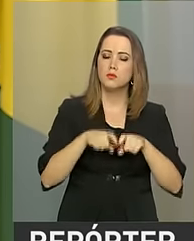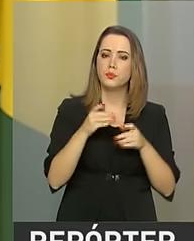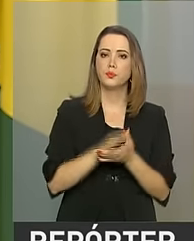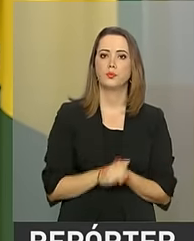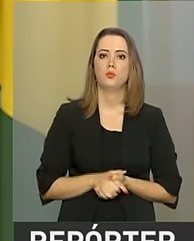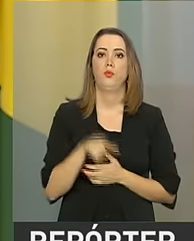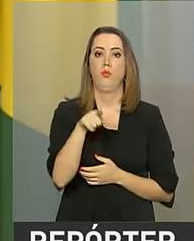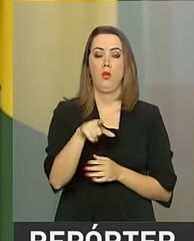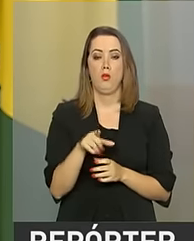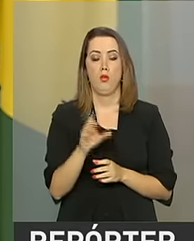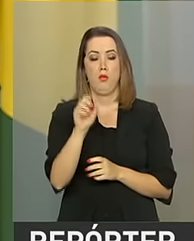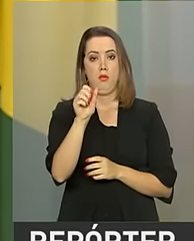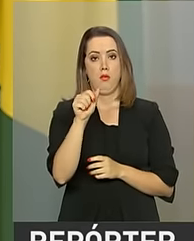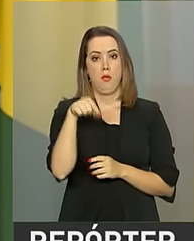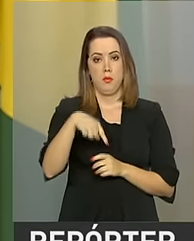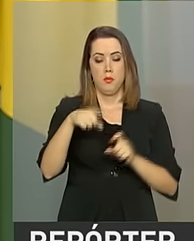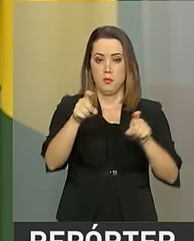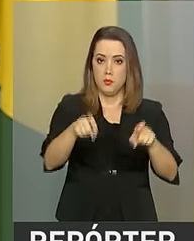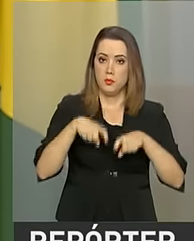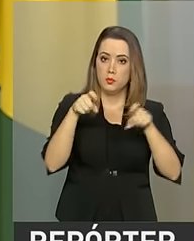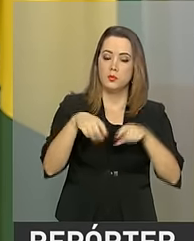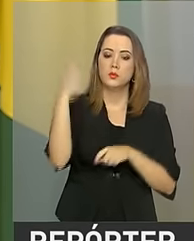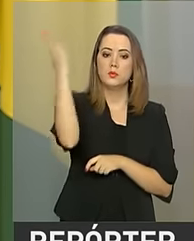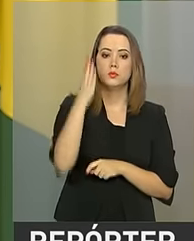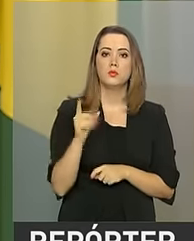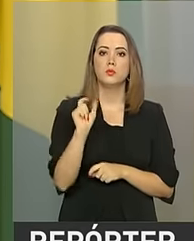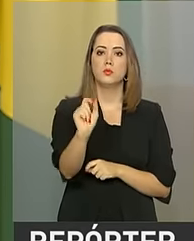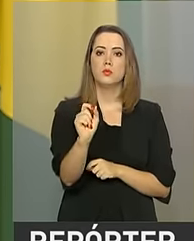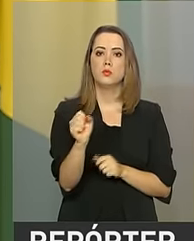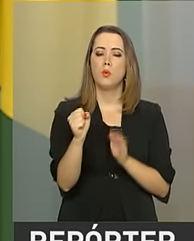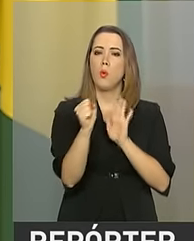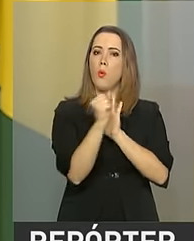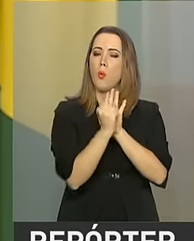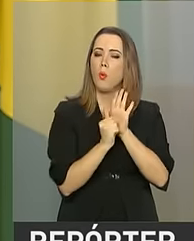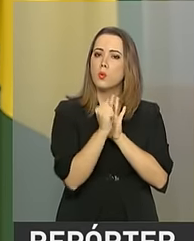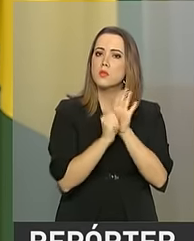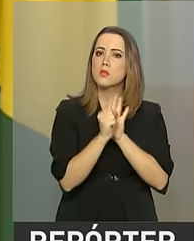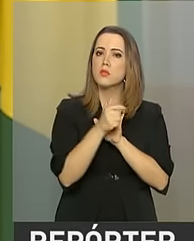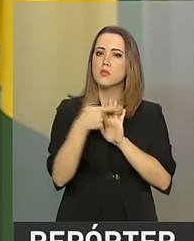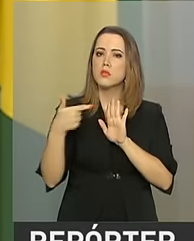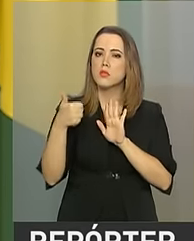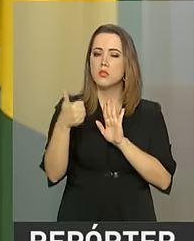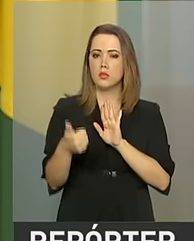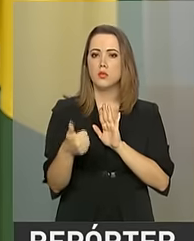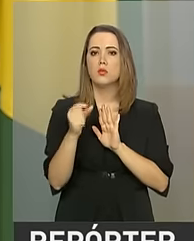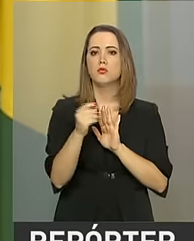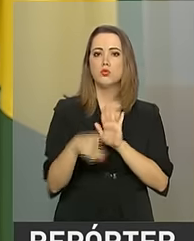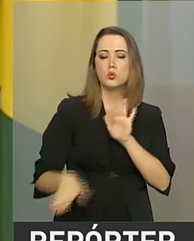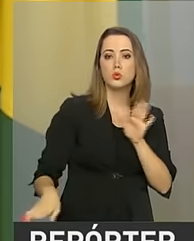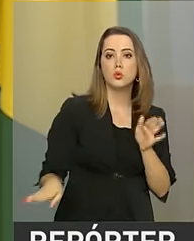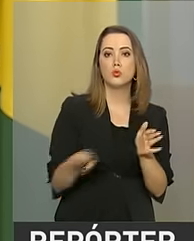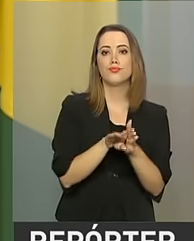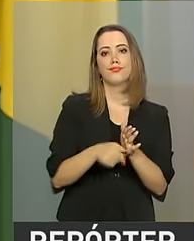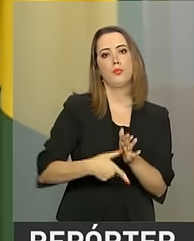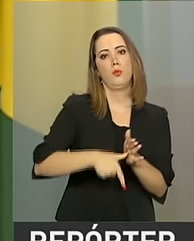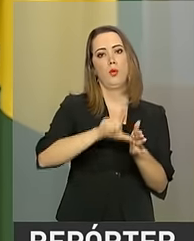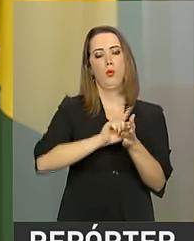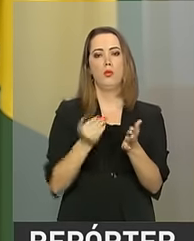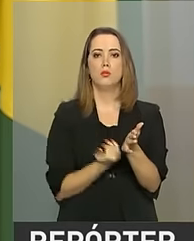Para o agronegócio brasileiro, o século XXI chegou muito antes dele